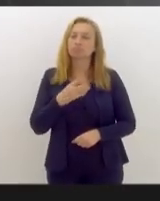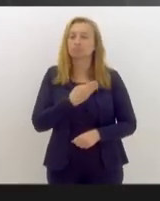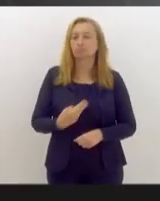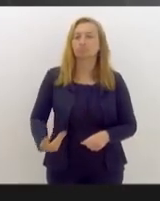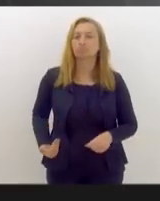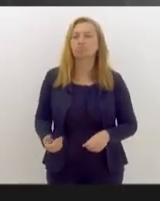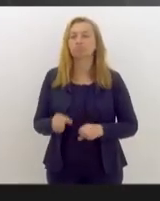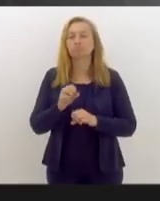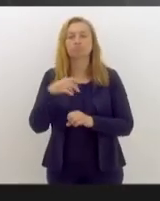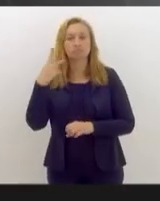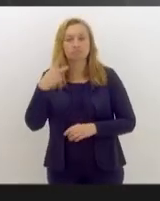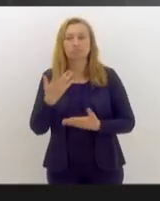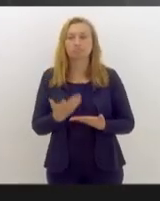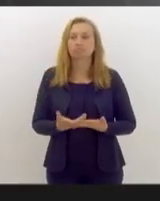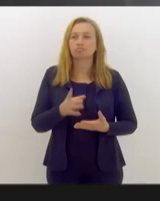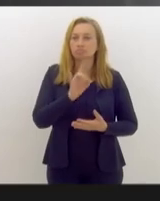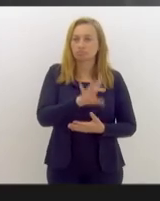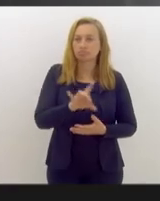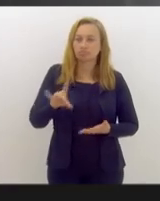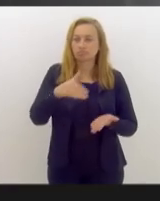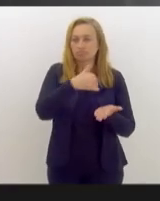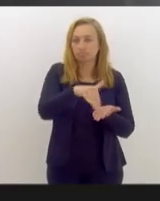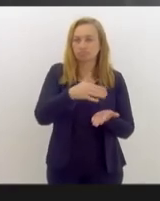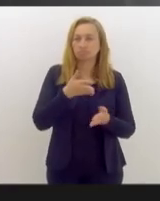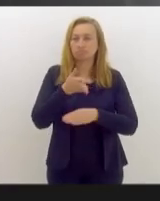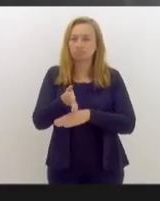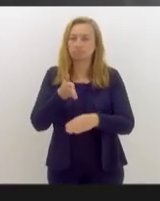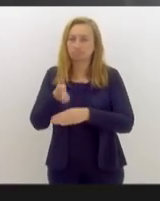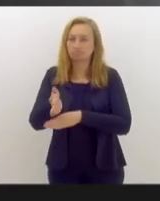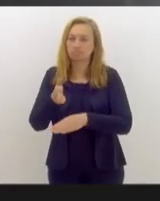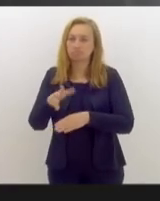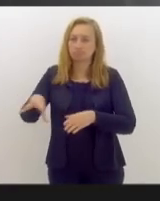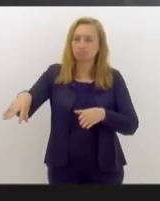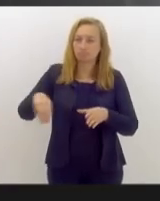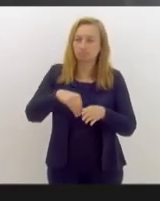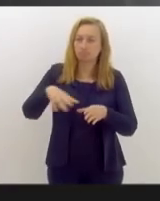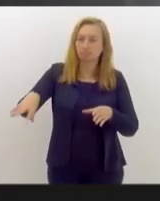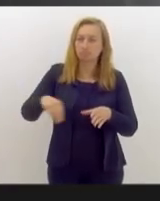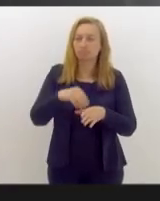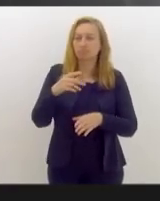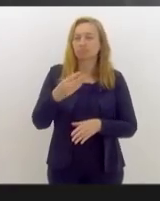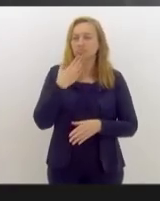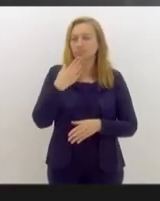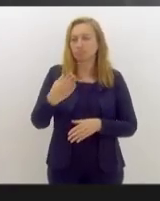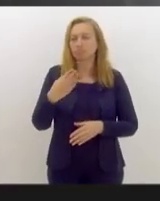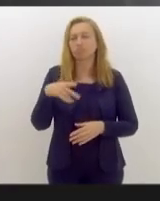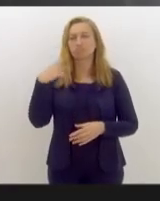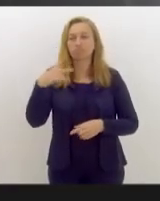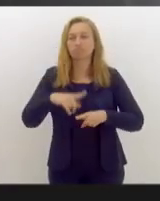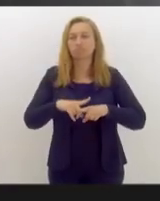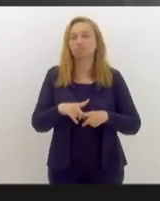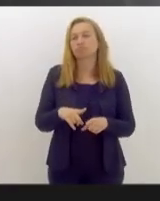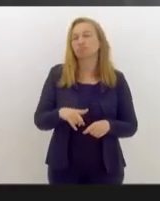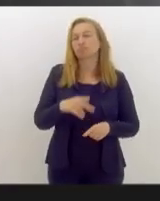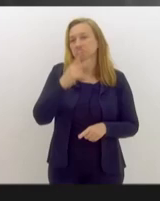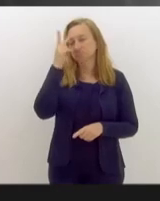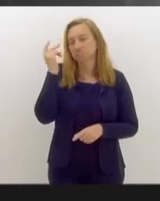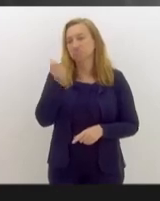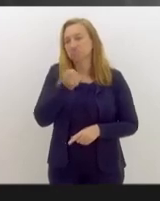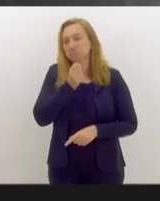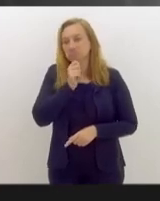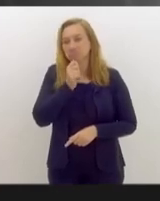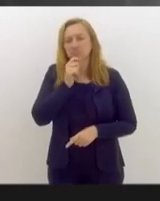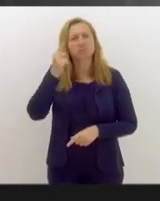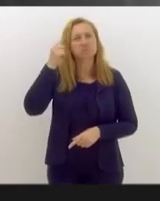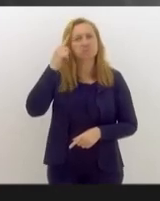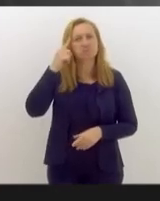Ou seja, cada secretário que entrou implementar um tipo de política. que nenhum deles pensou